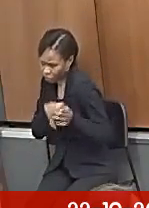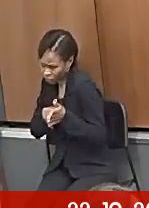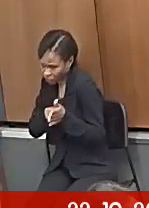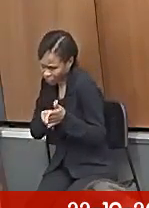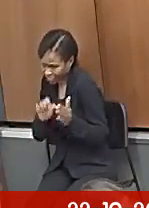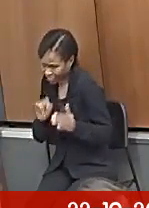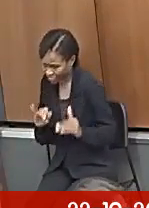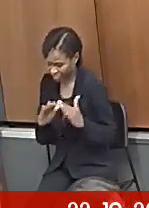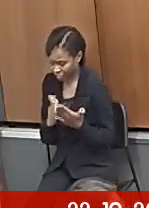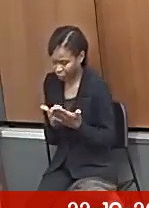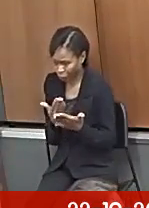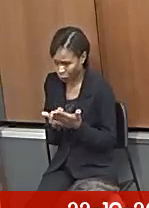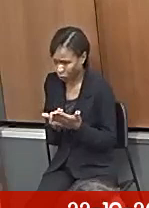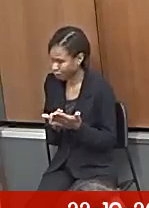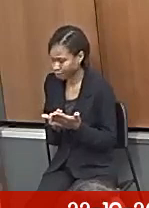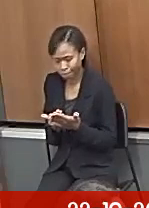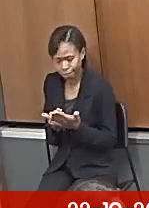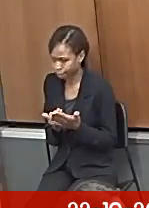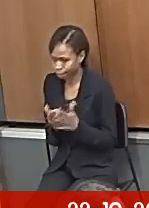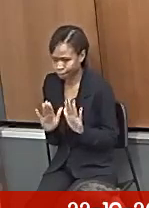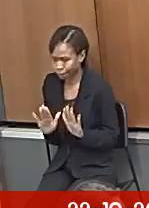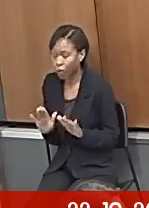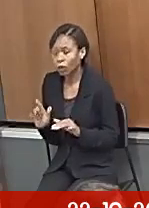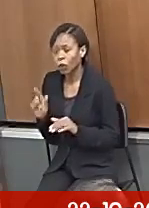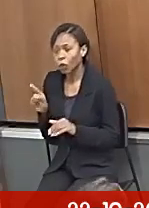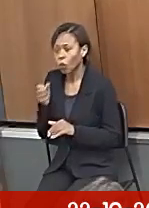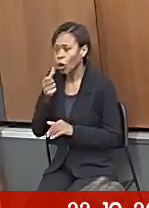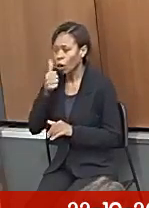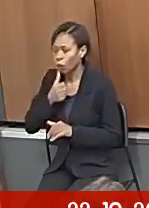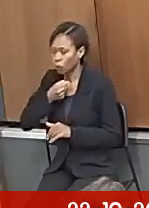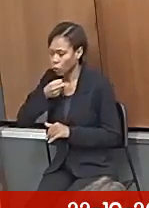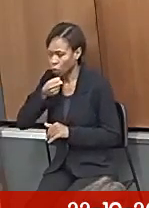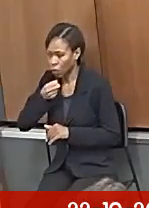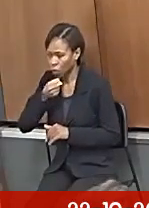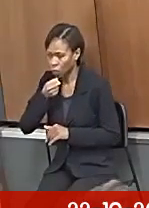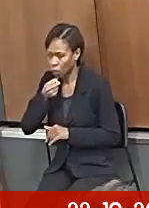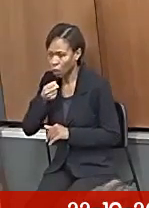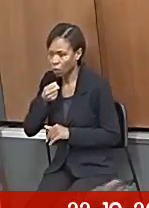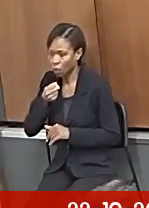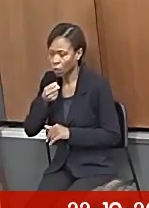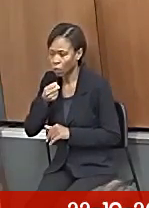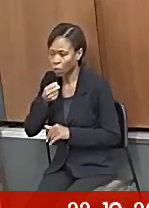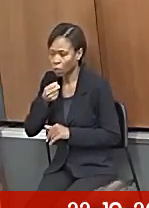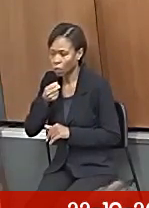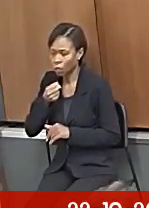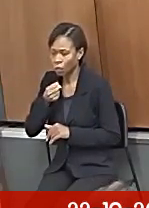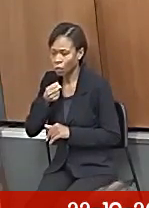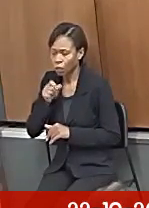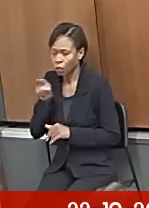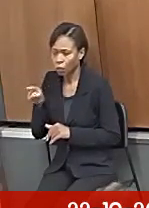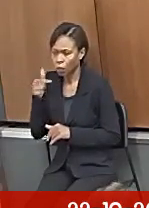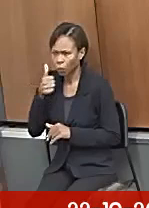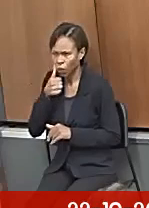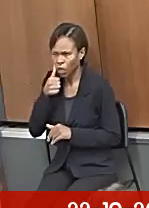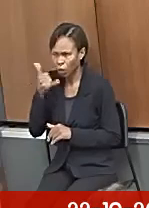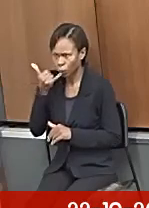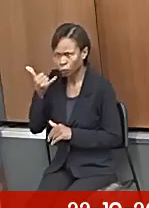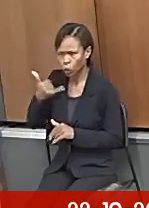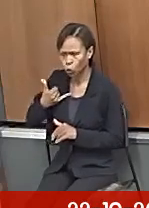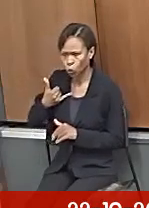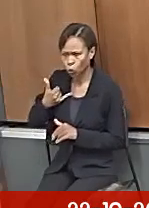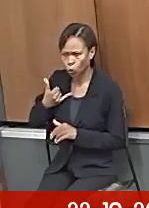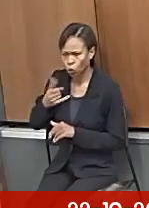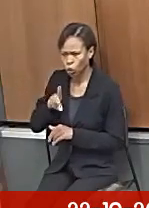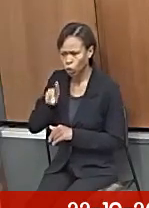escola... quando a repórter do Jornal Tempo, viu, deputado, ela me ligou no dia 3 de